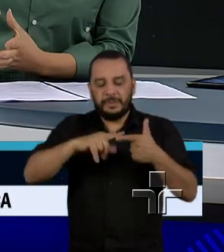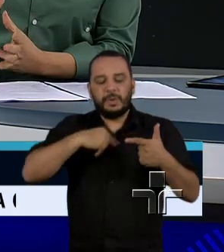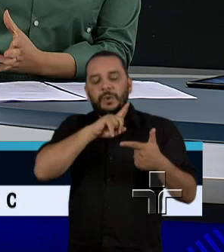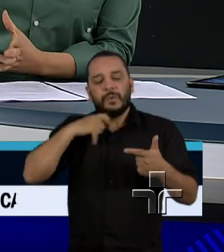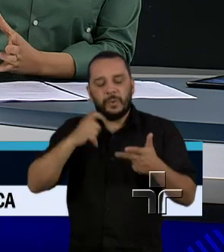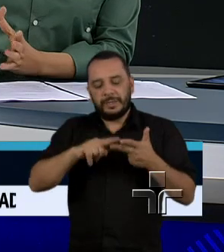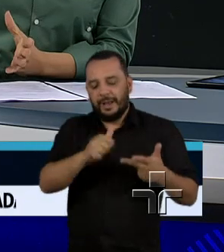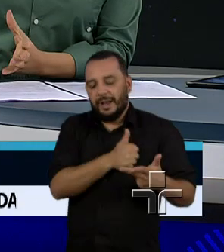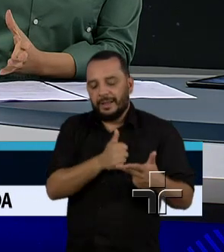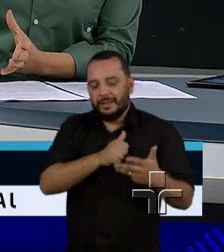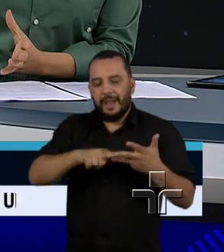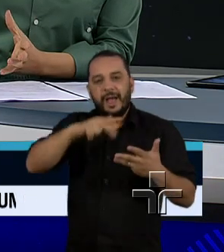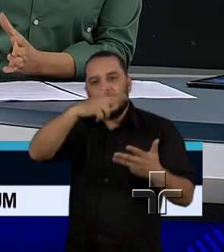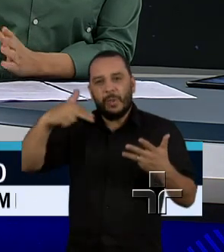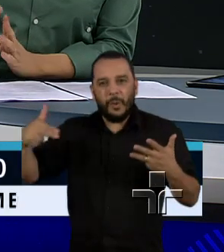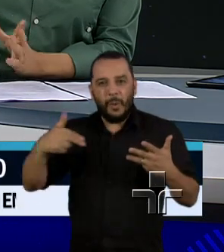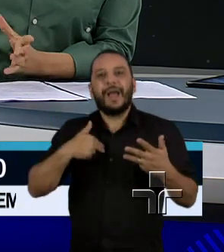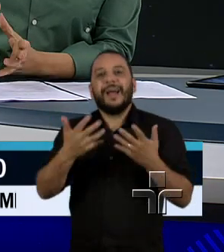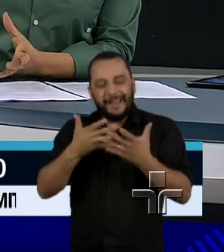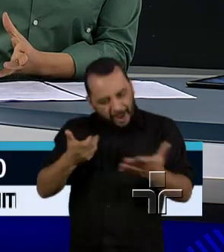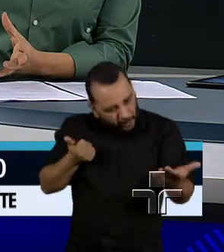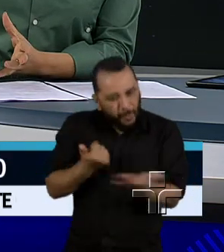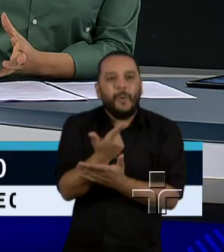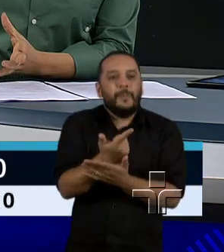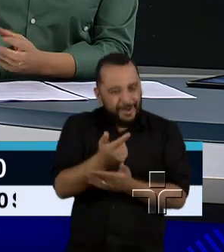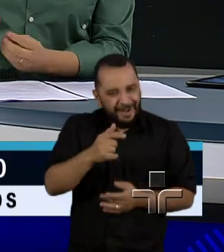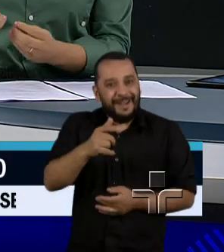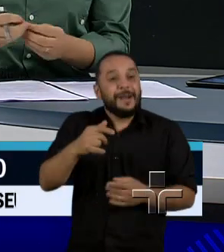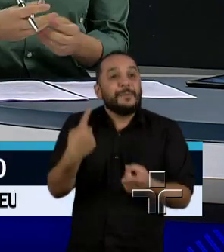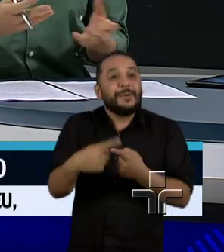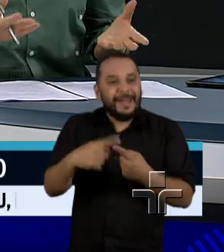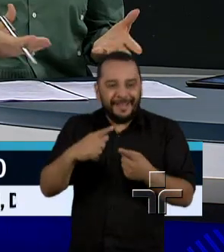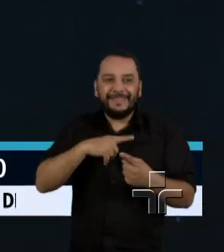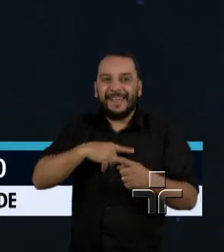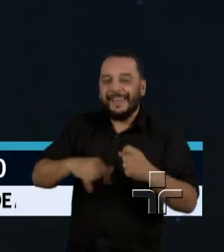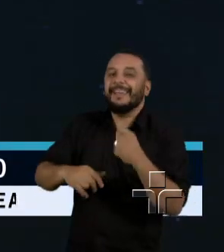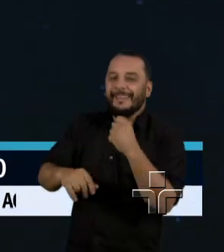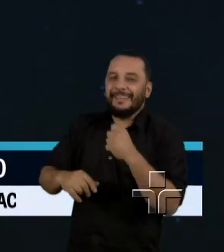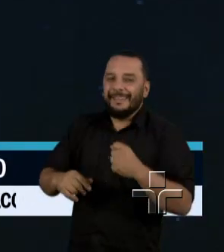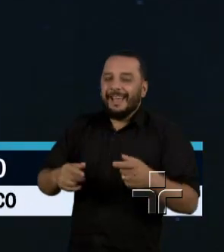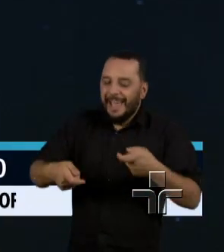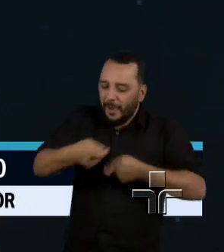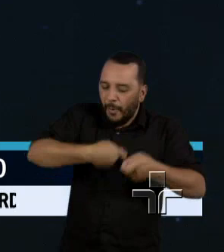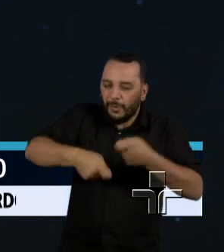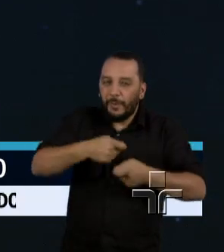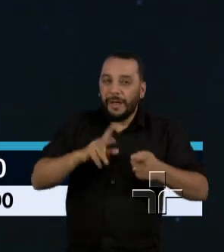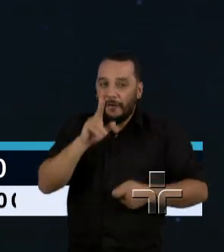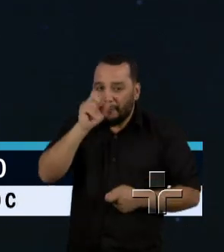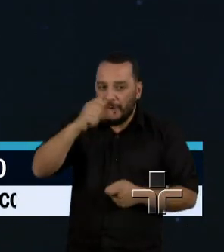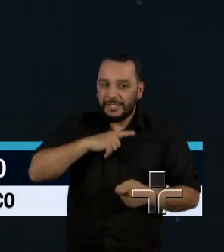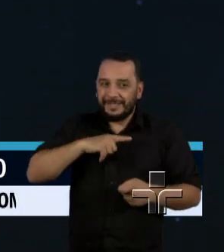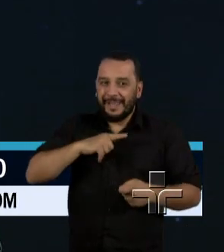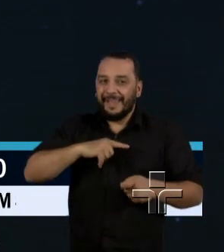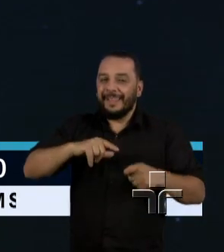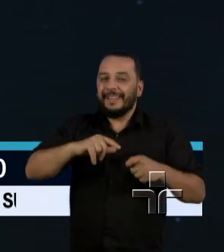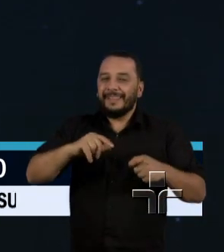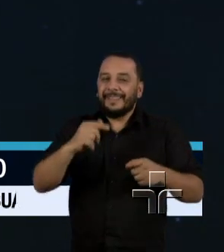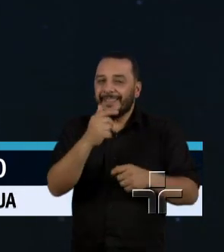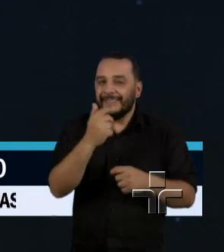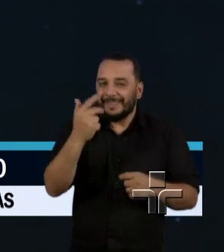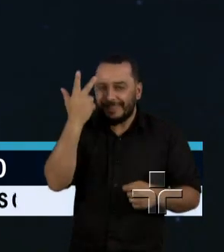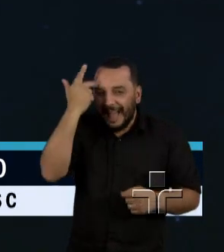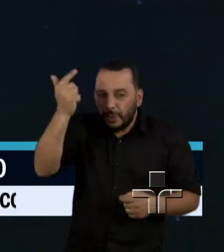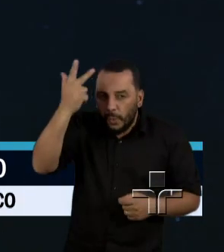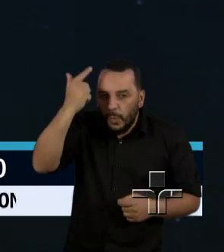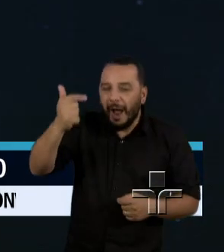países que buscam ali a posse dos recursos naturais que fica ali perto do Polo Norte. Na verdade, tem uma questão econômica forte aí para esse fato. Parece meio maluco,